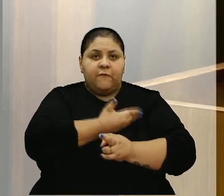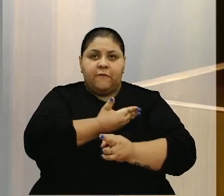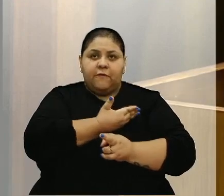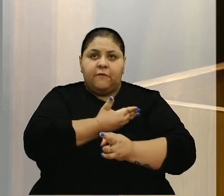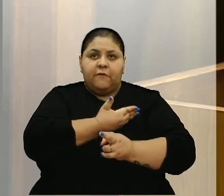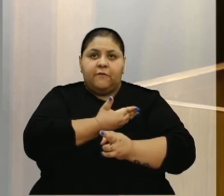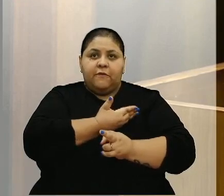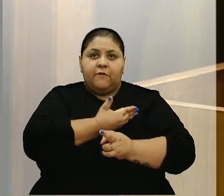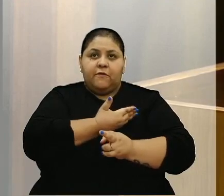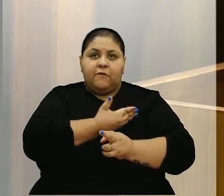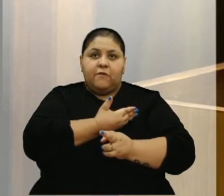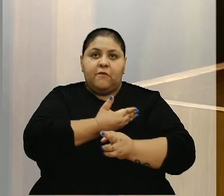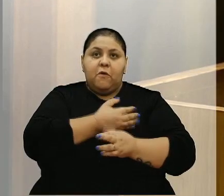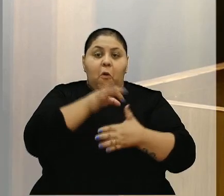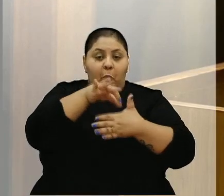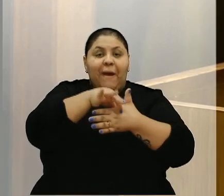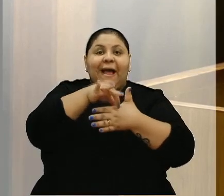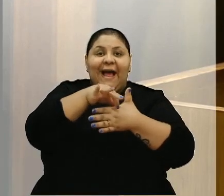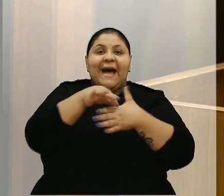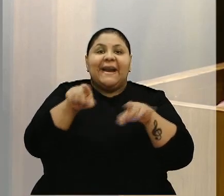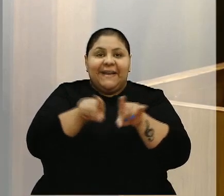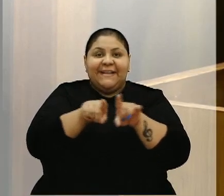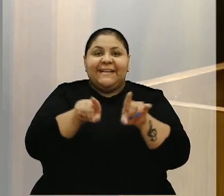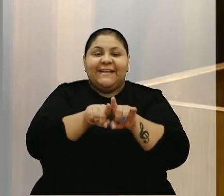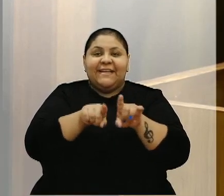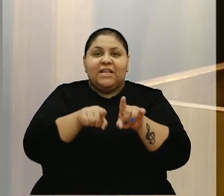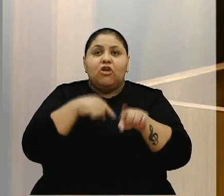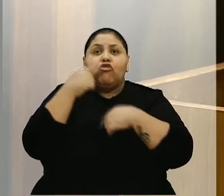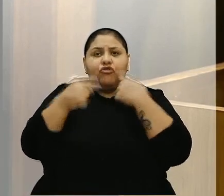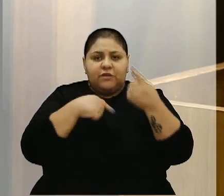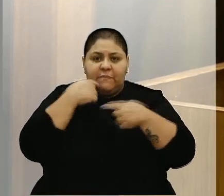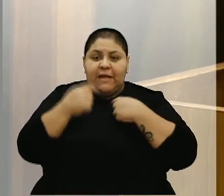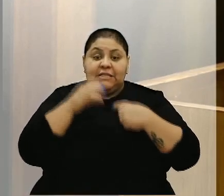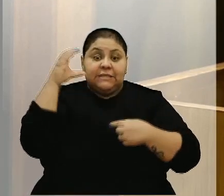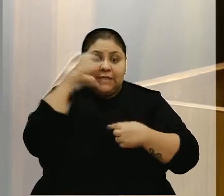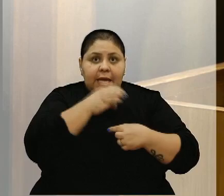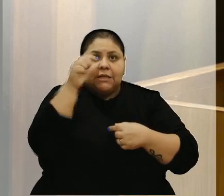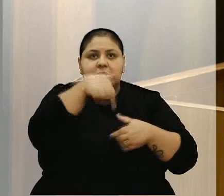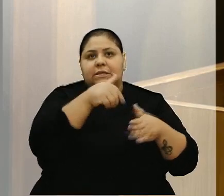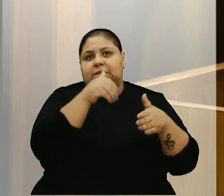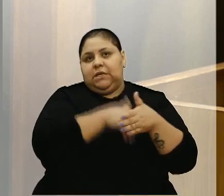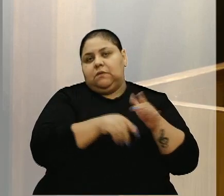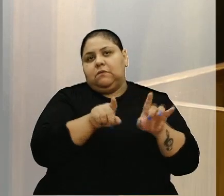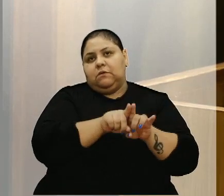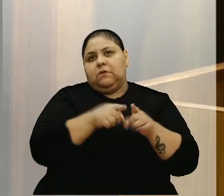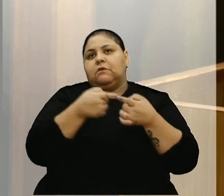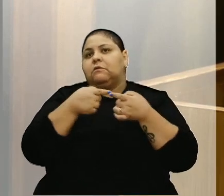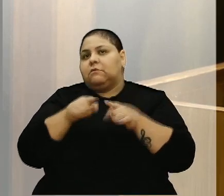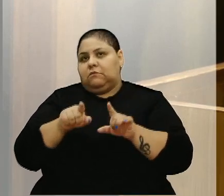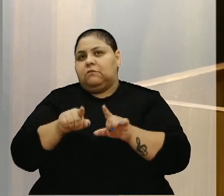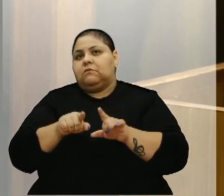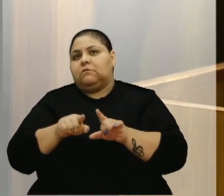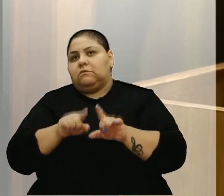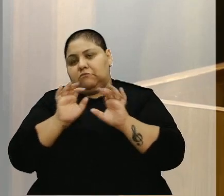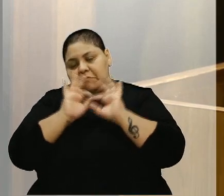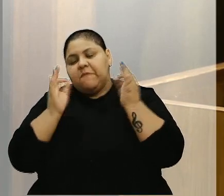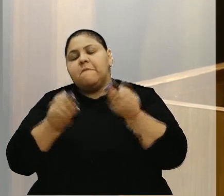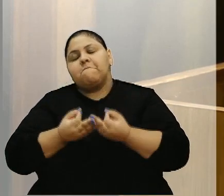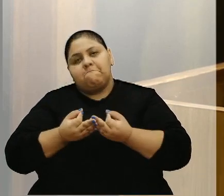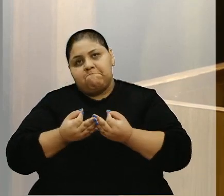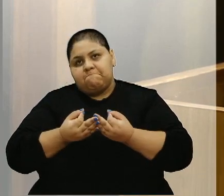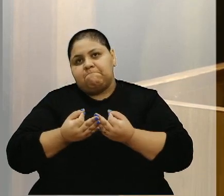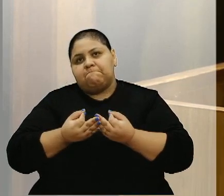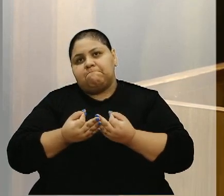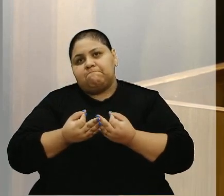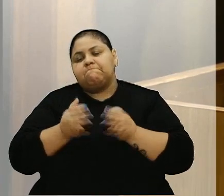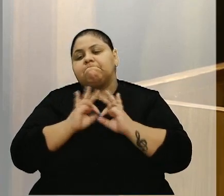uma carne também, por mais que às vezes os debates sejam efusivos aqui dentro, mas isso acaba se tornando uma família. É